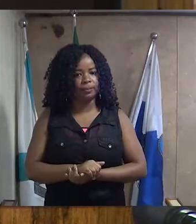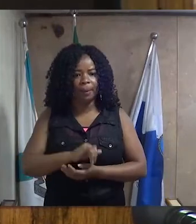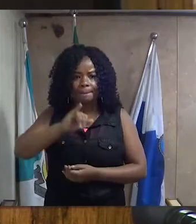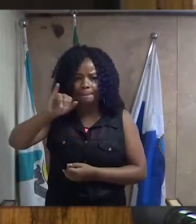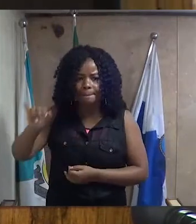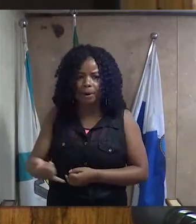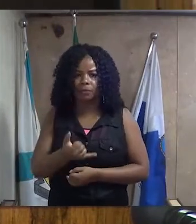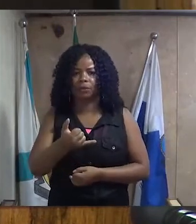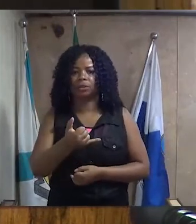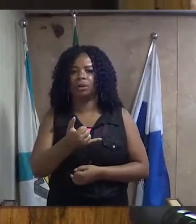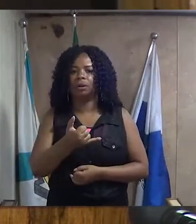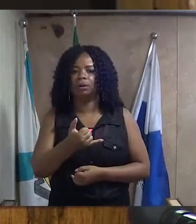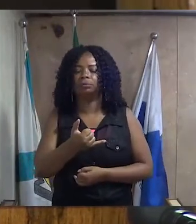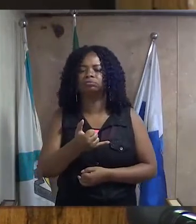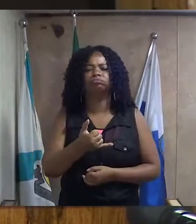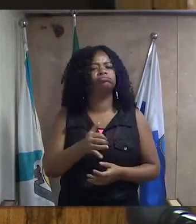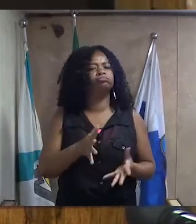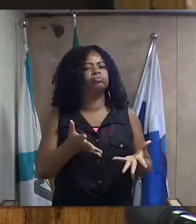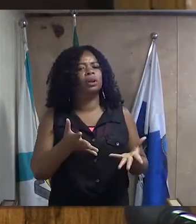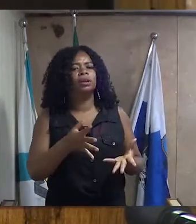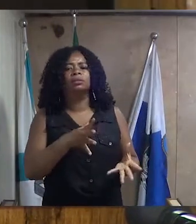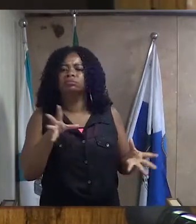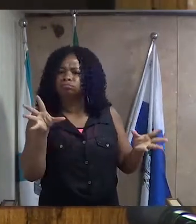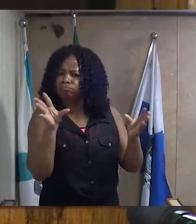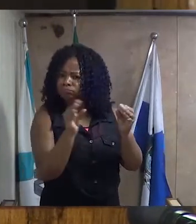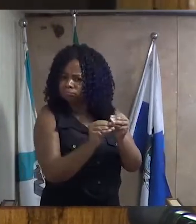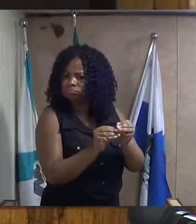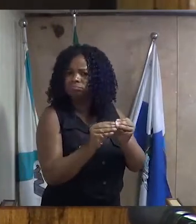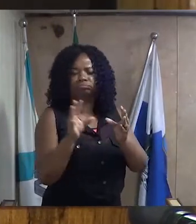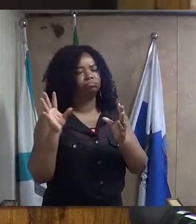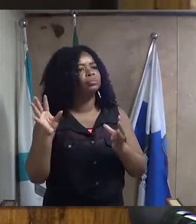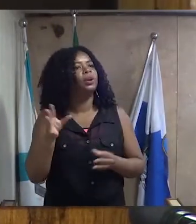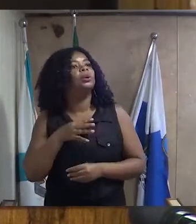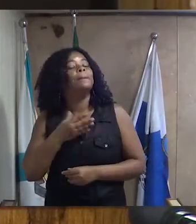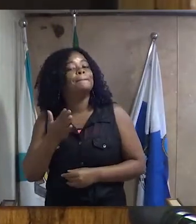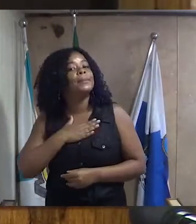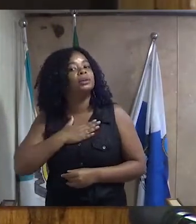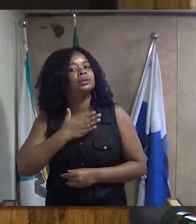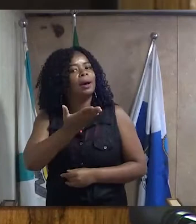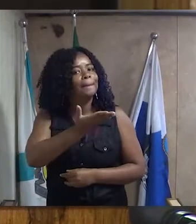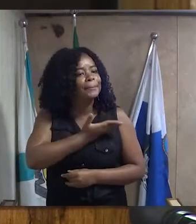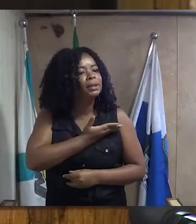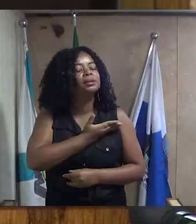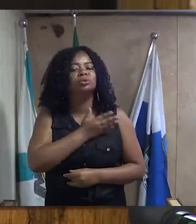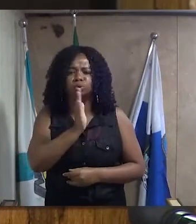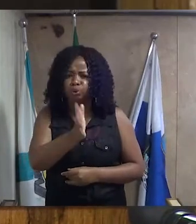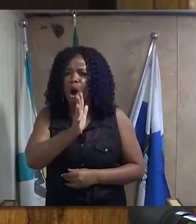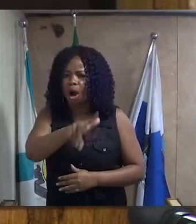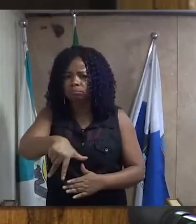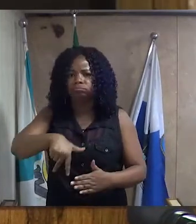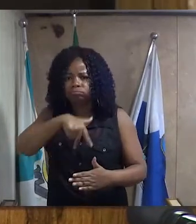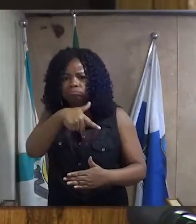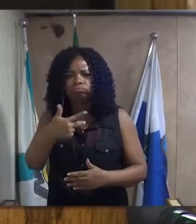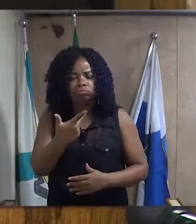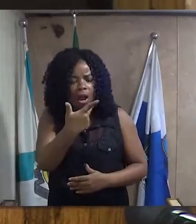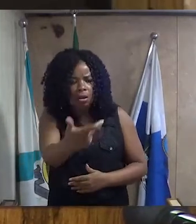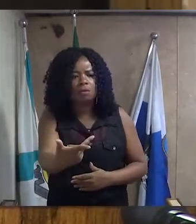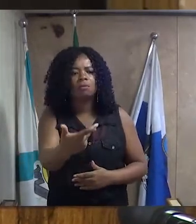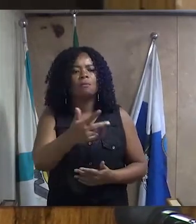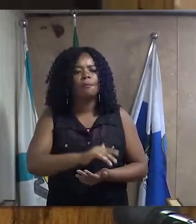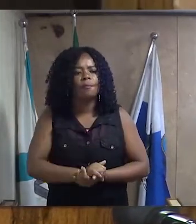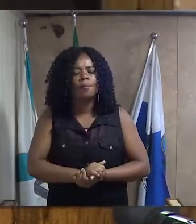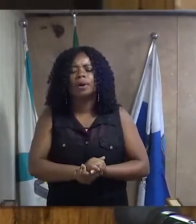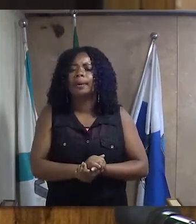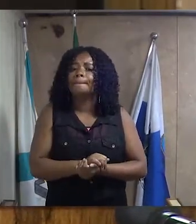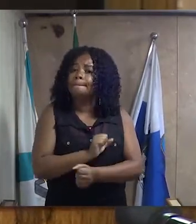aproveitar o gancho dos meus colegas que passaram por essa tribuna,